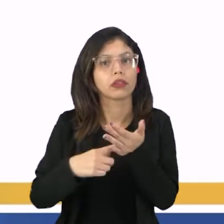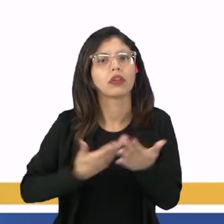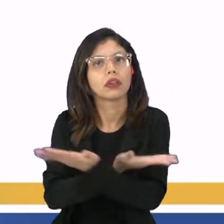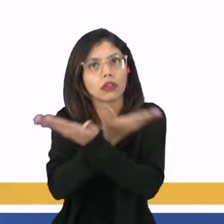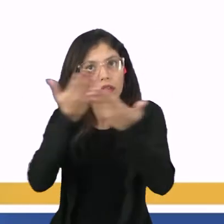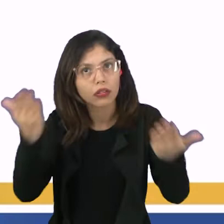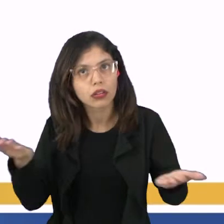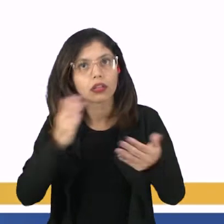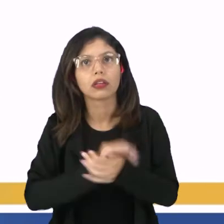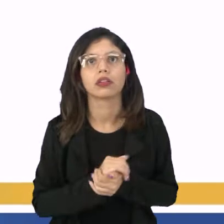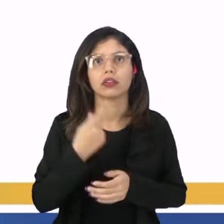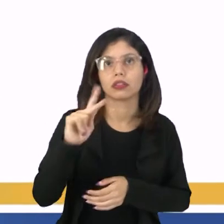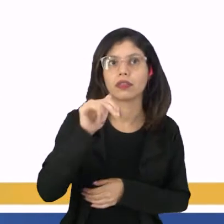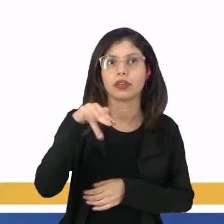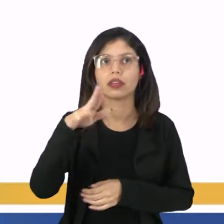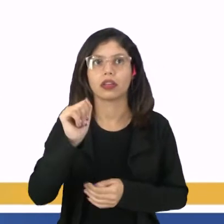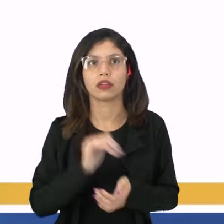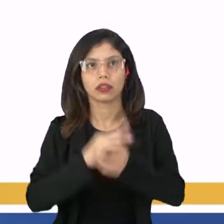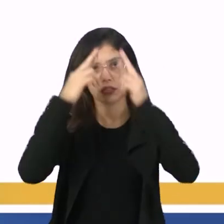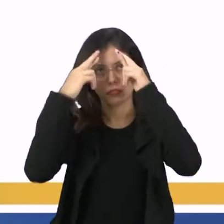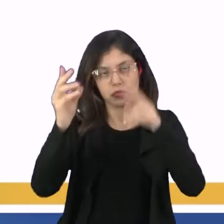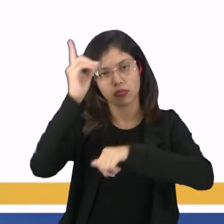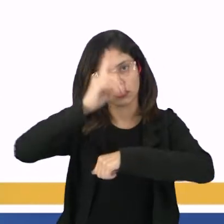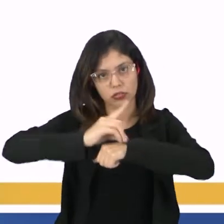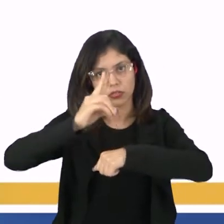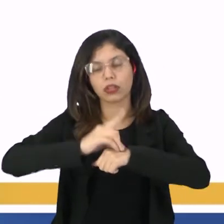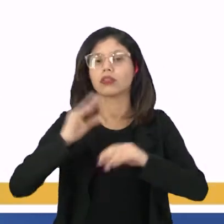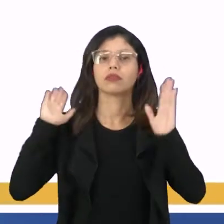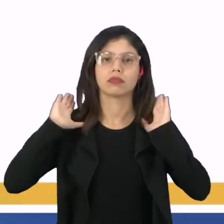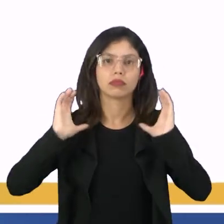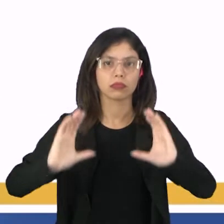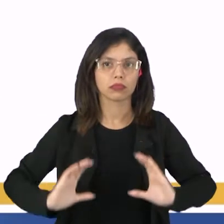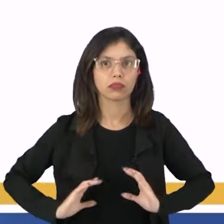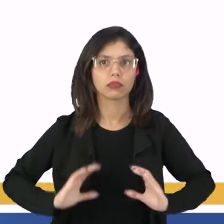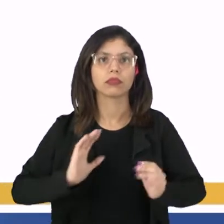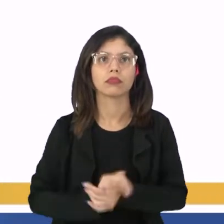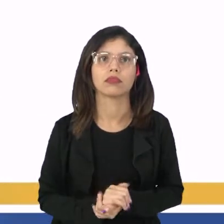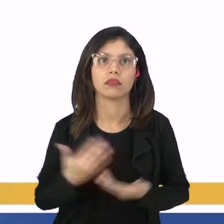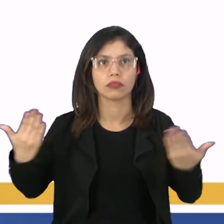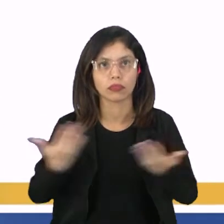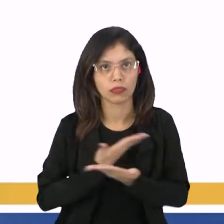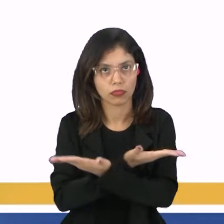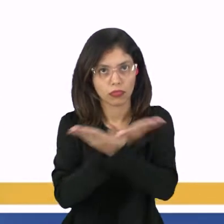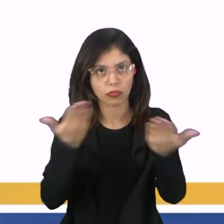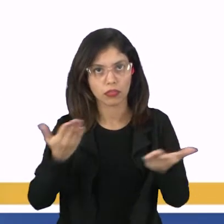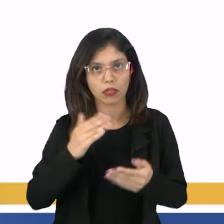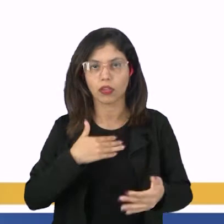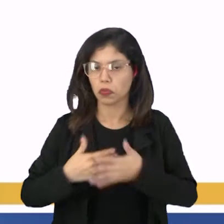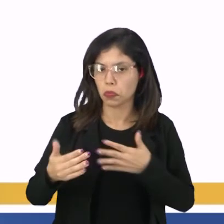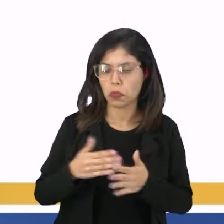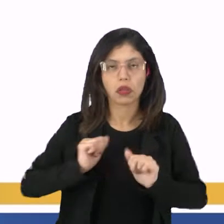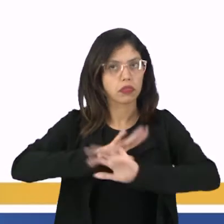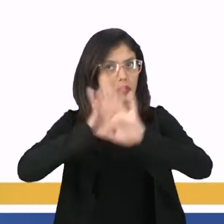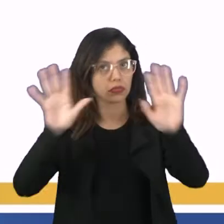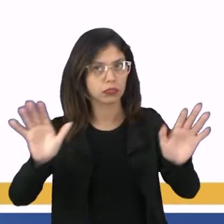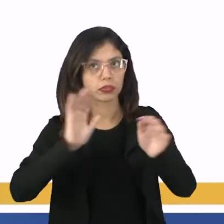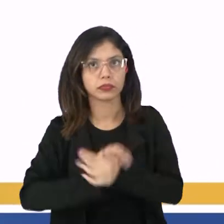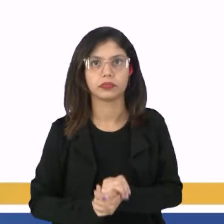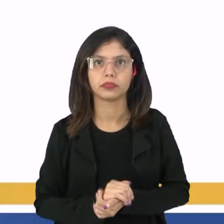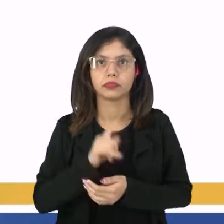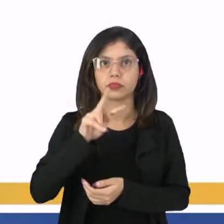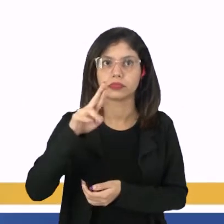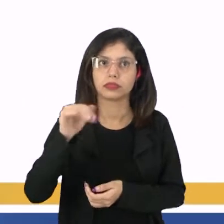Vossa Senhoria e seu inegável respeito aos direitos do cidadão. Ficamos à disposição para quaisquer